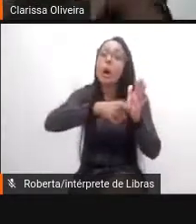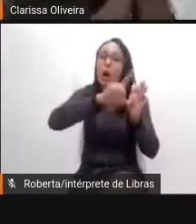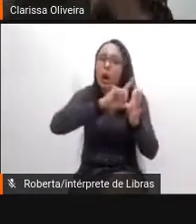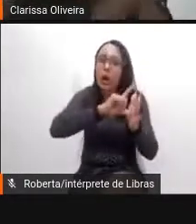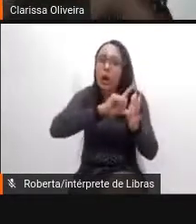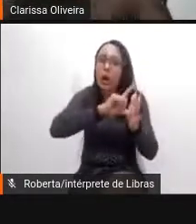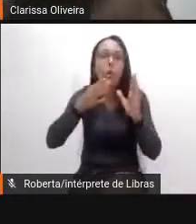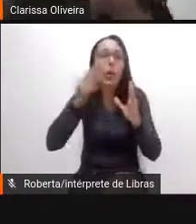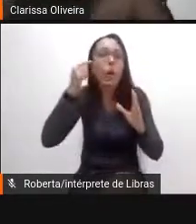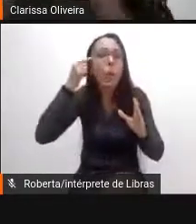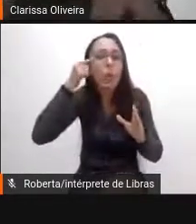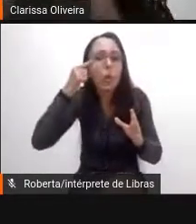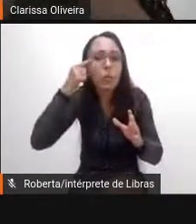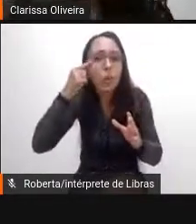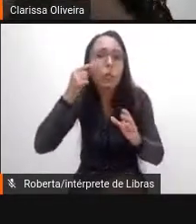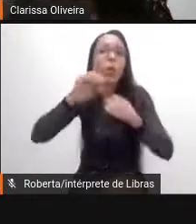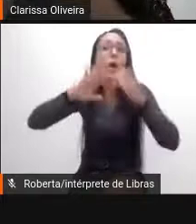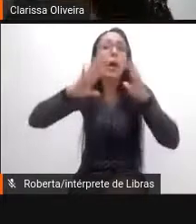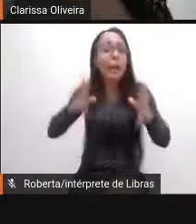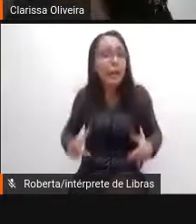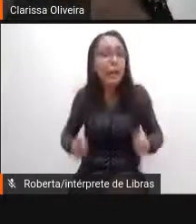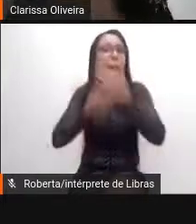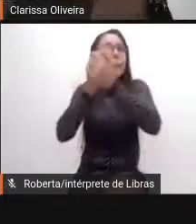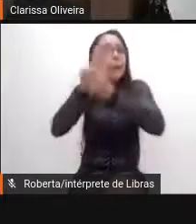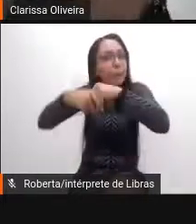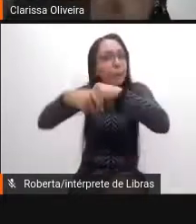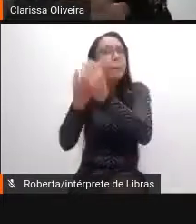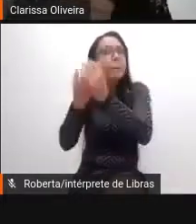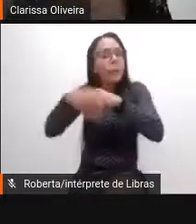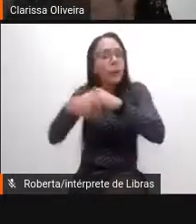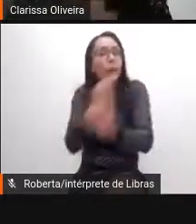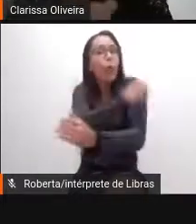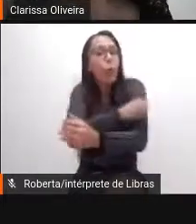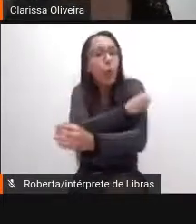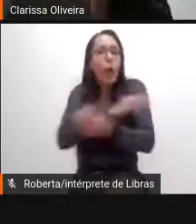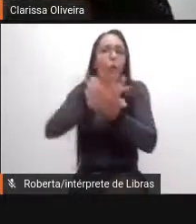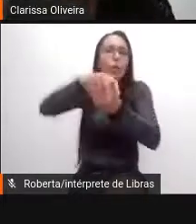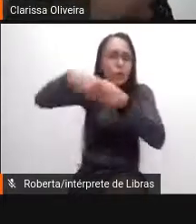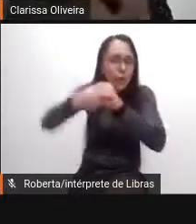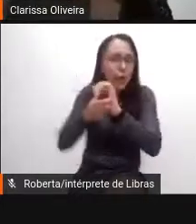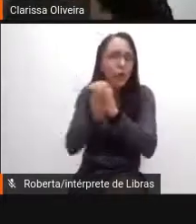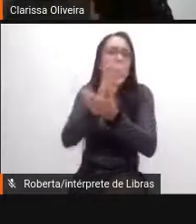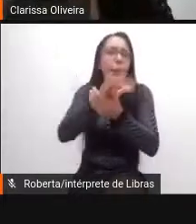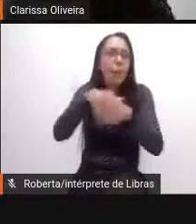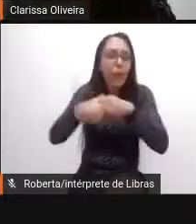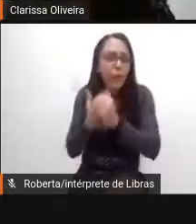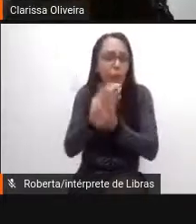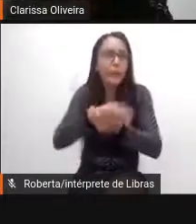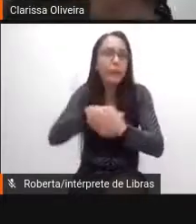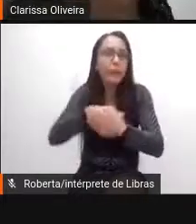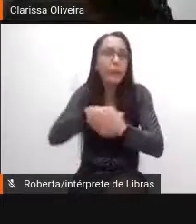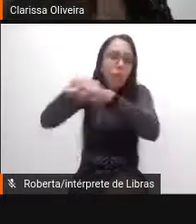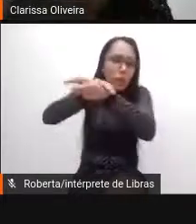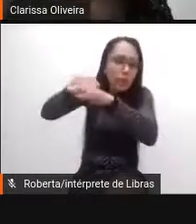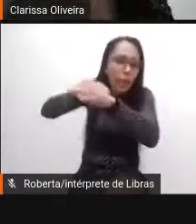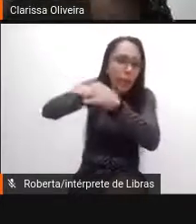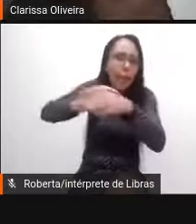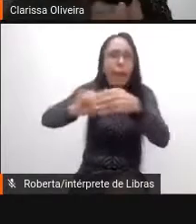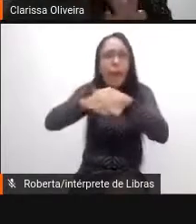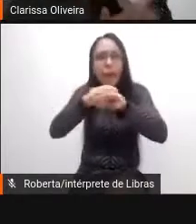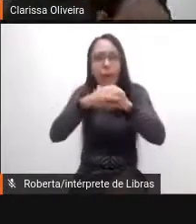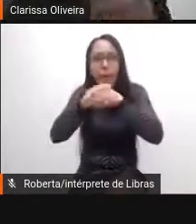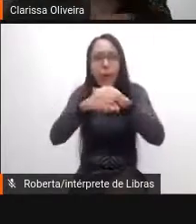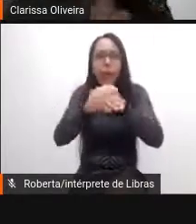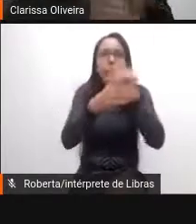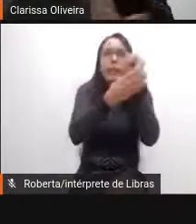olho, higienize sua mão com álcool gel, esfregando bem de 20 a 30 segundos ou fazendo aquele passo a passo que eu